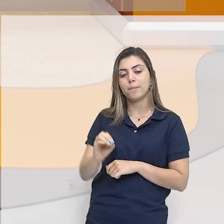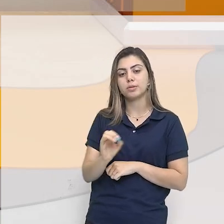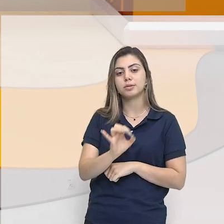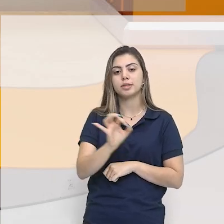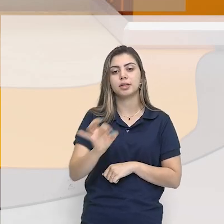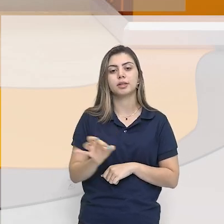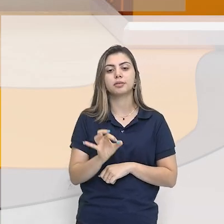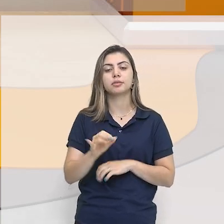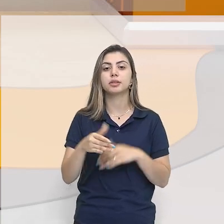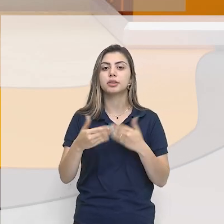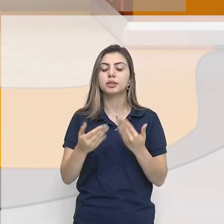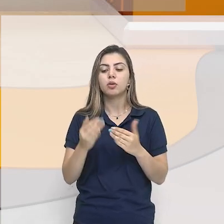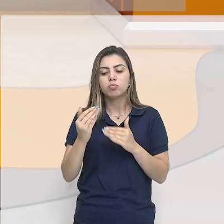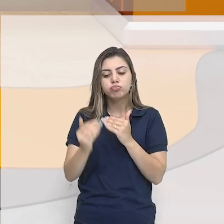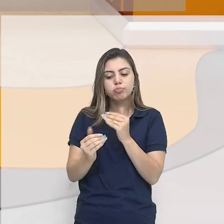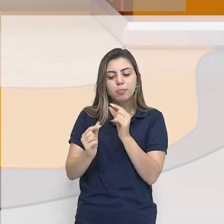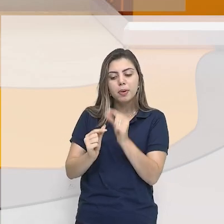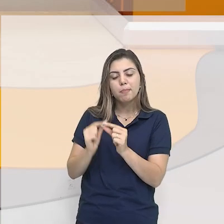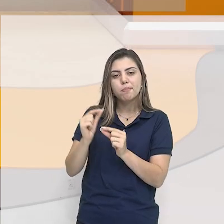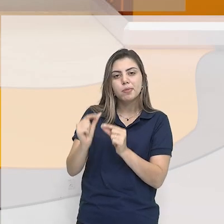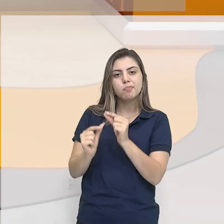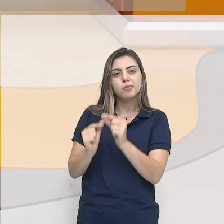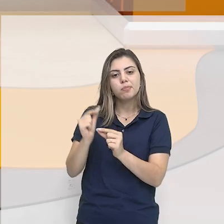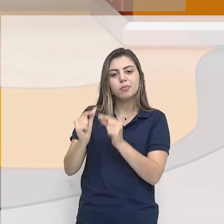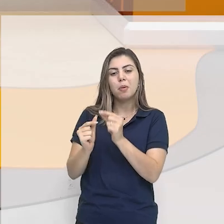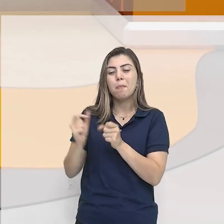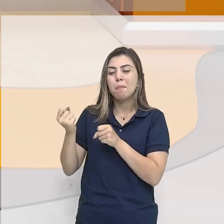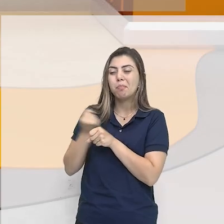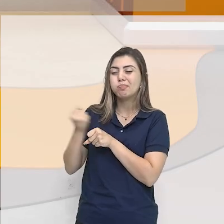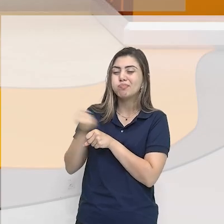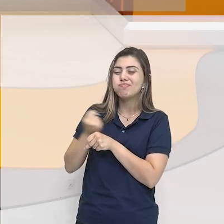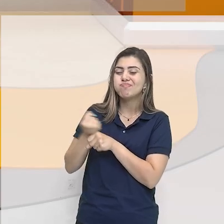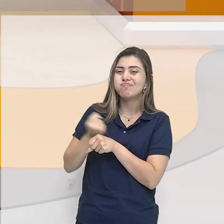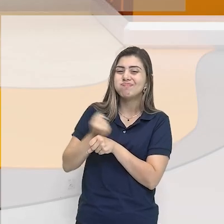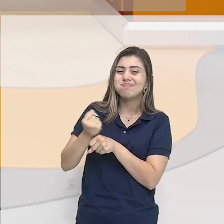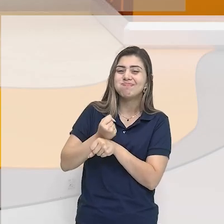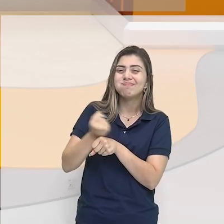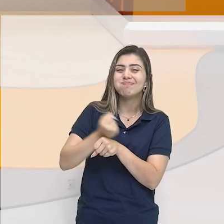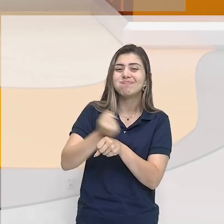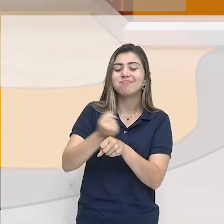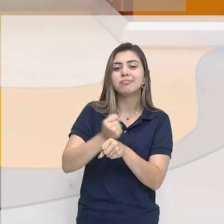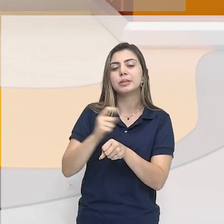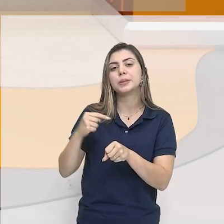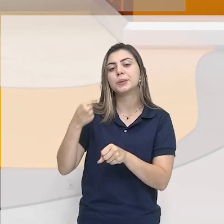então, nós vamos aos poucos, então, durante milhares de anos,